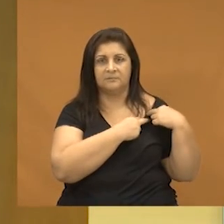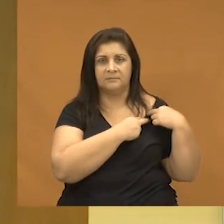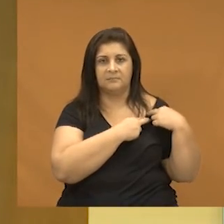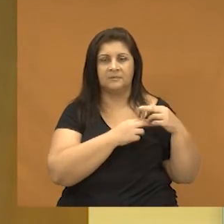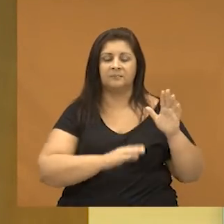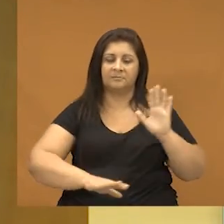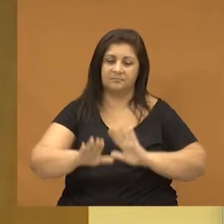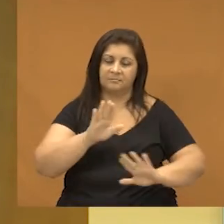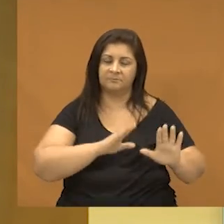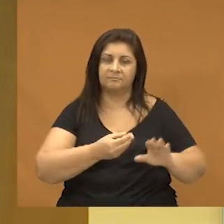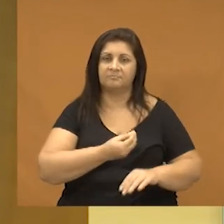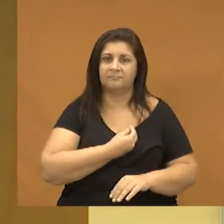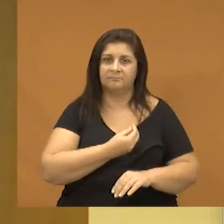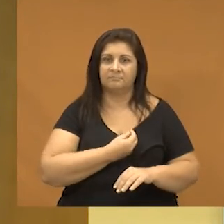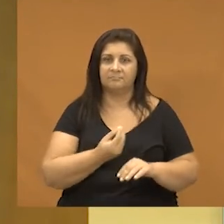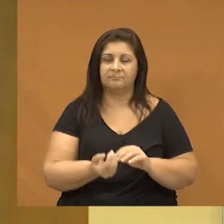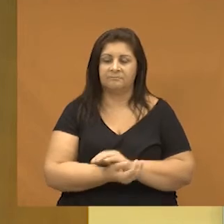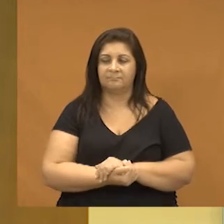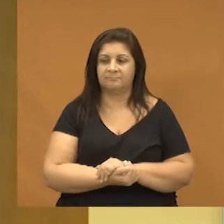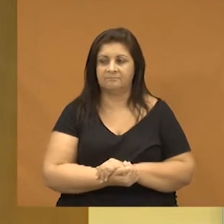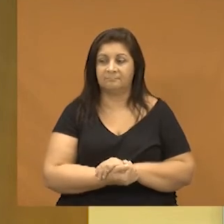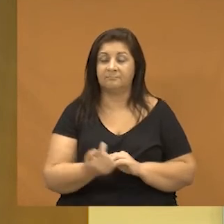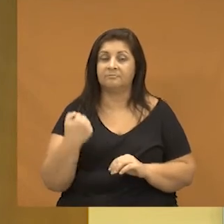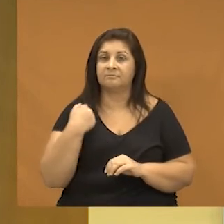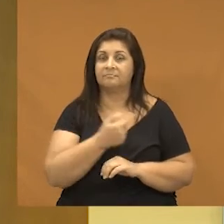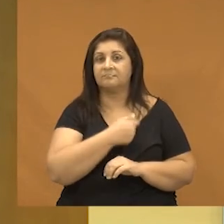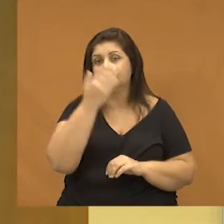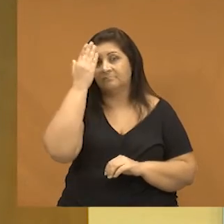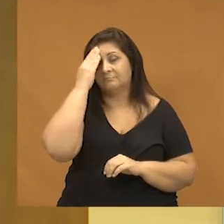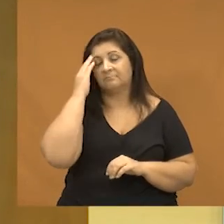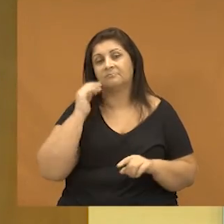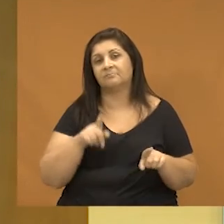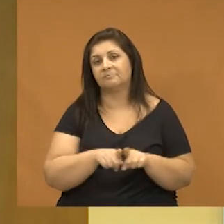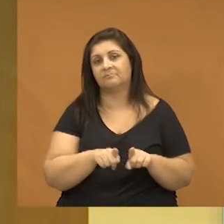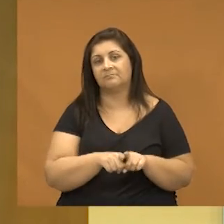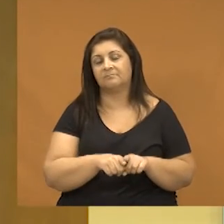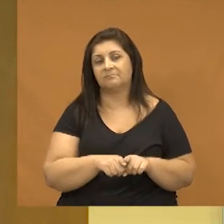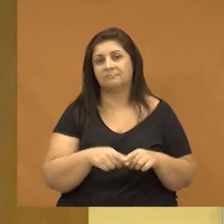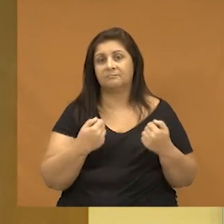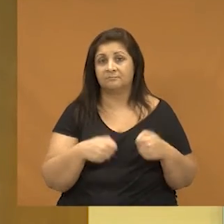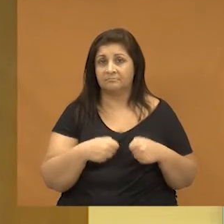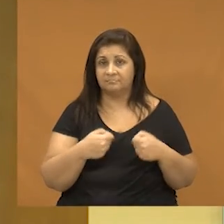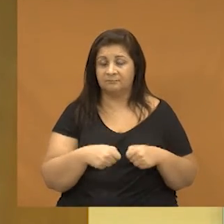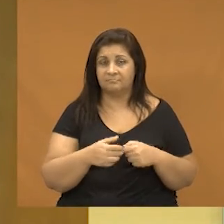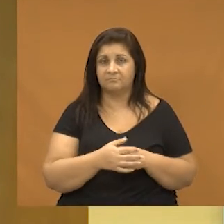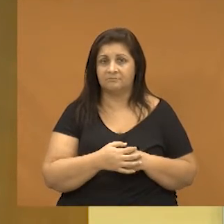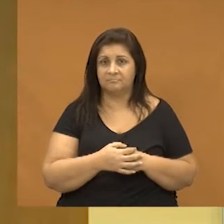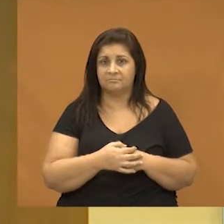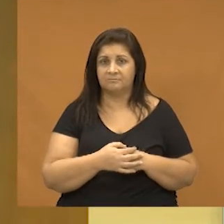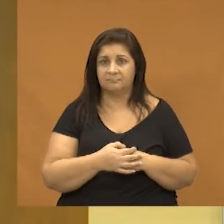se cuidar da vida. E a gente sabe também que nós temos uma necessidade muito grande de